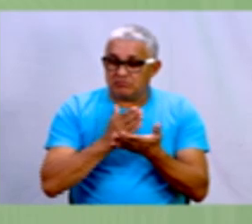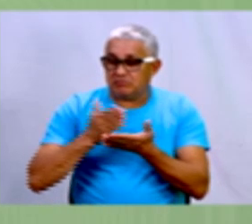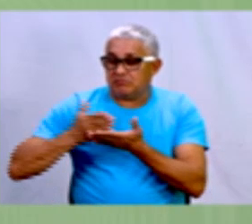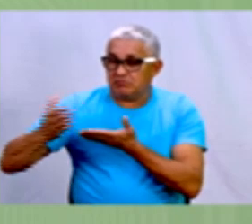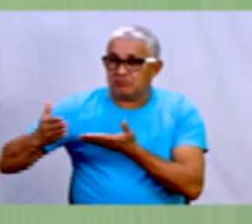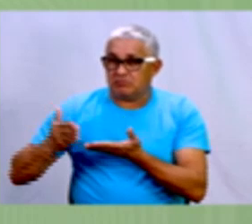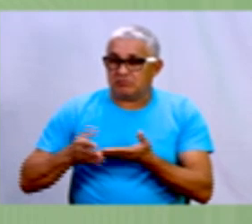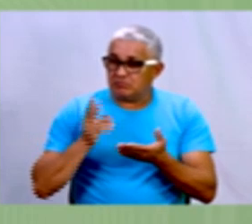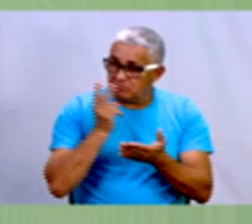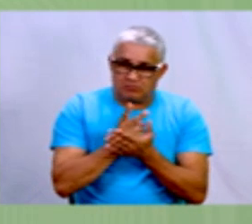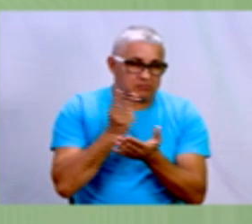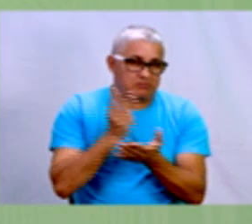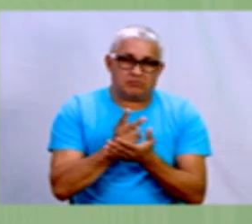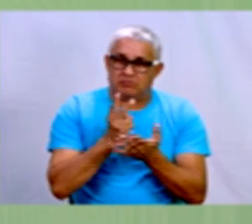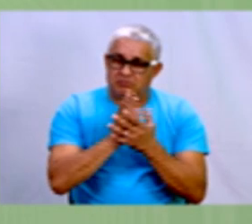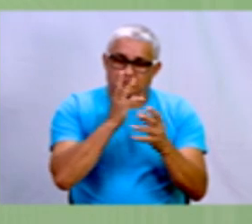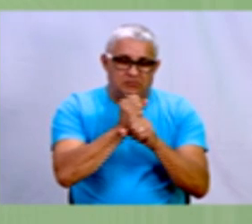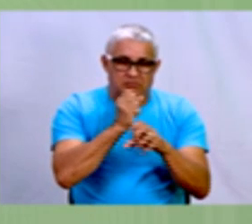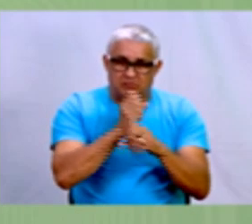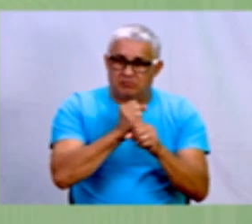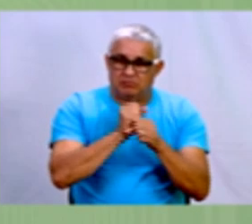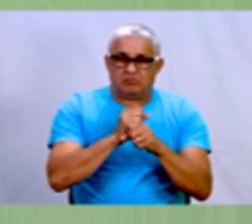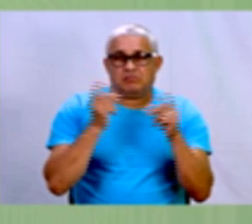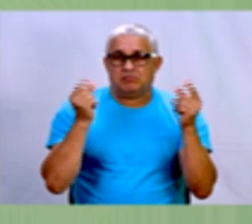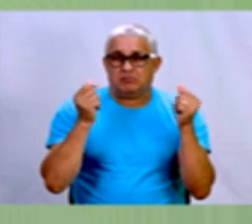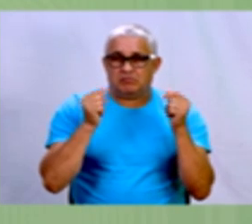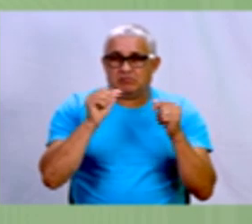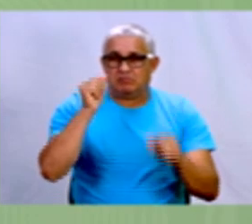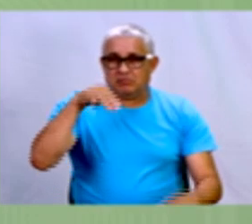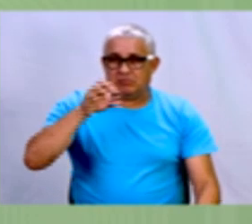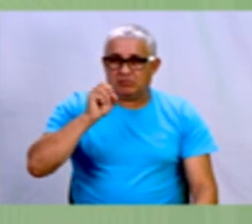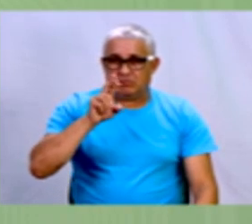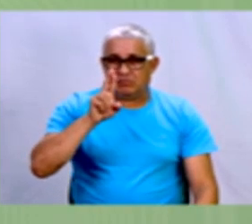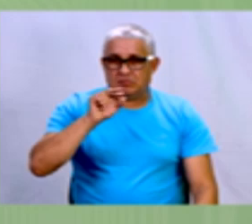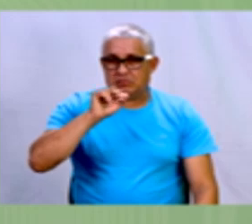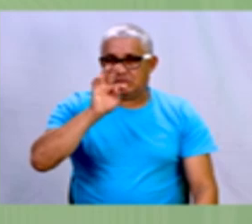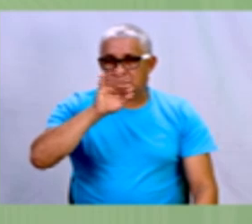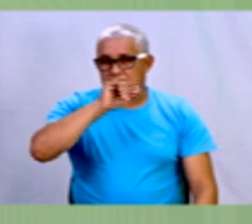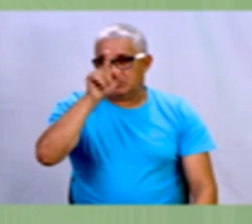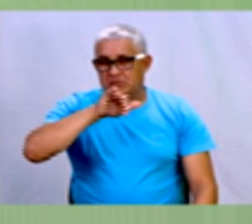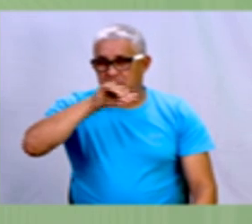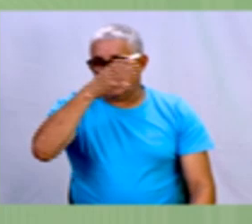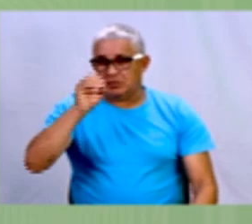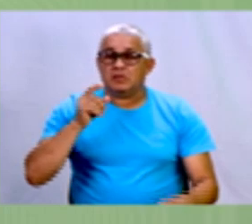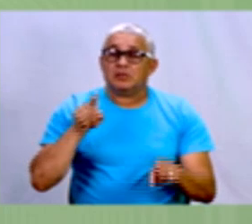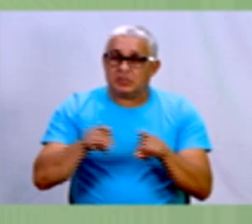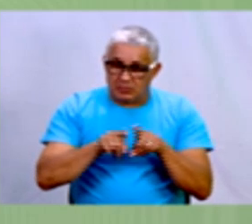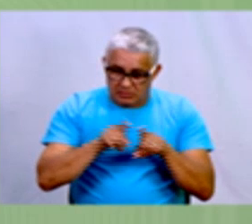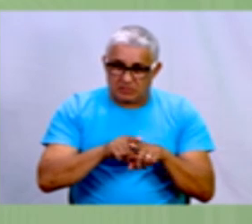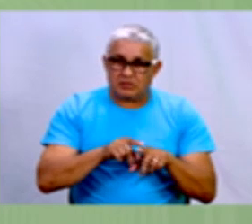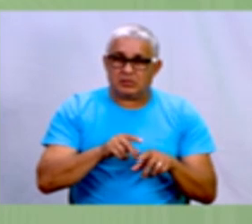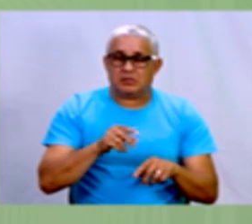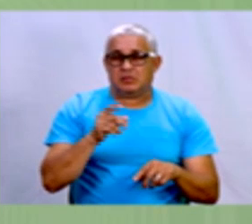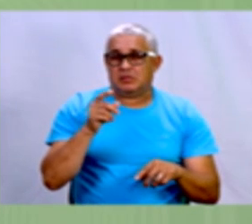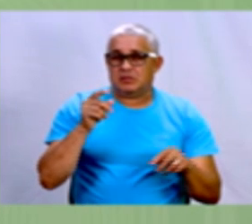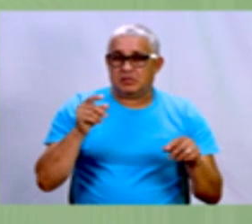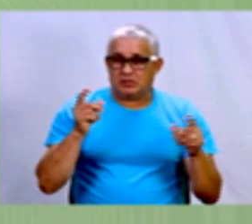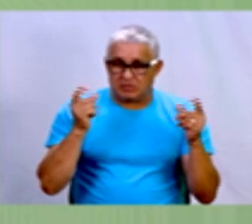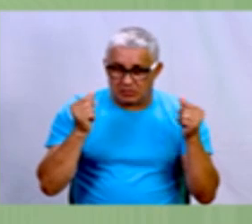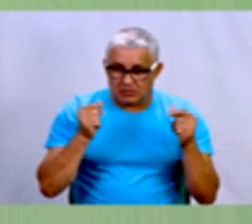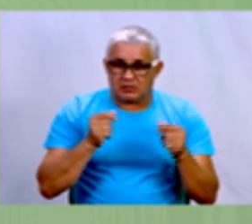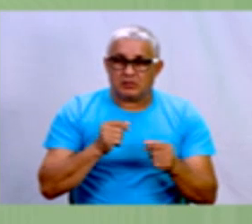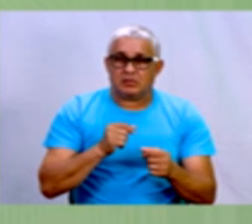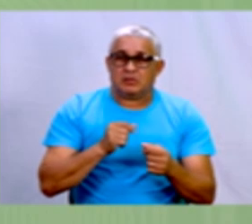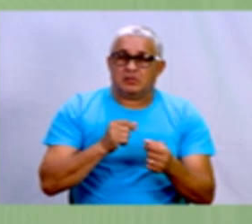Então, da mesma fórmula que calculamos o valor da amortização, também o valor do saldo devedor será